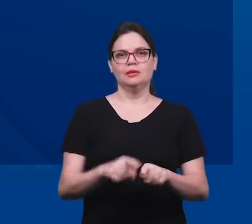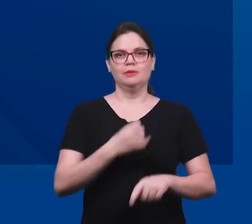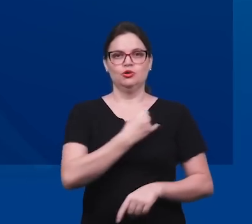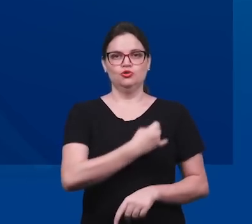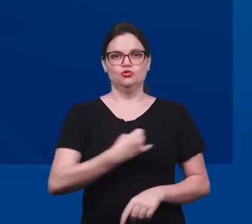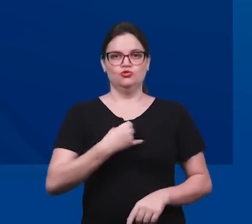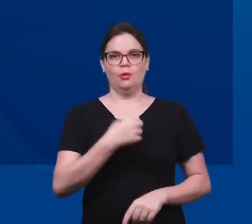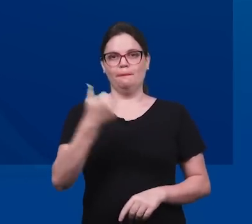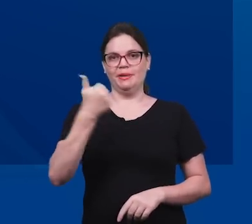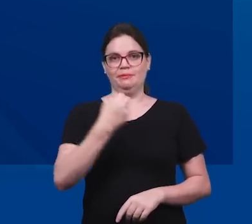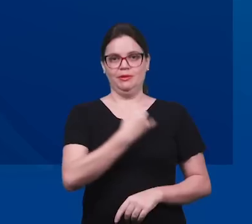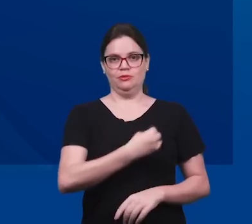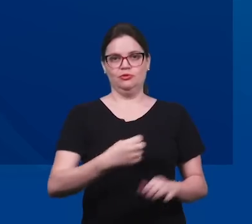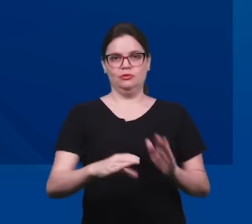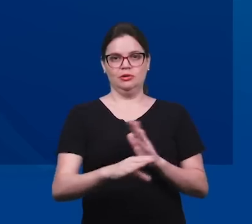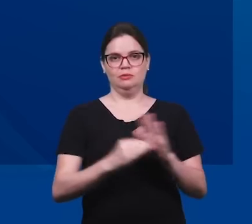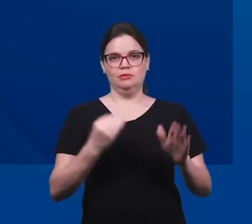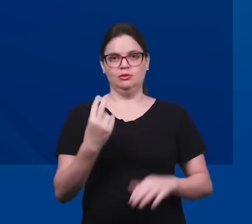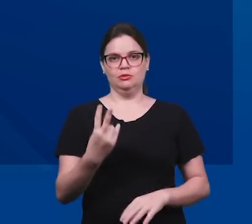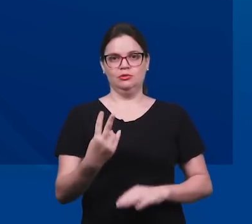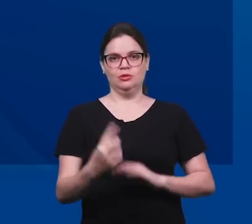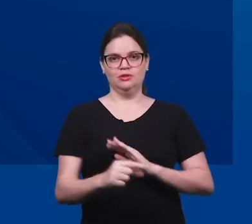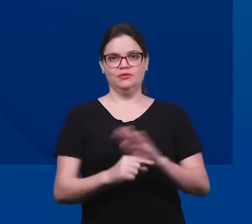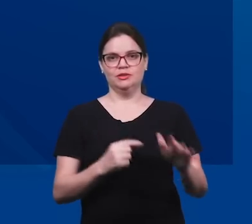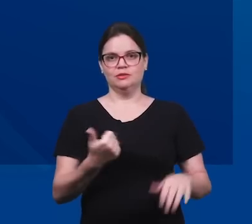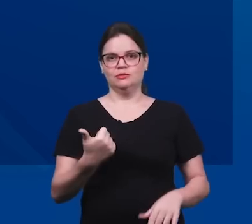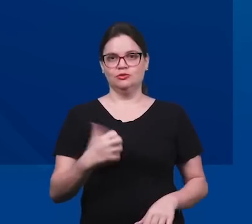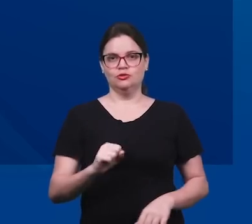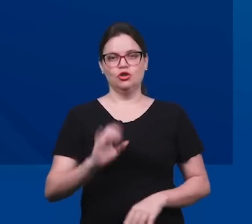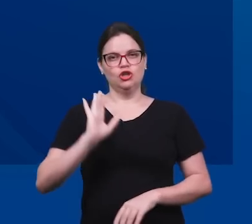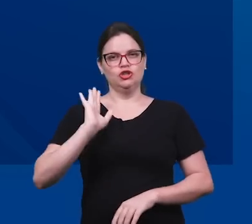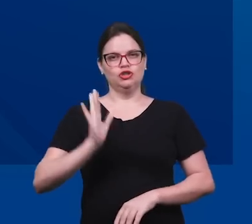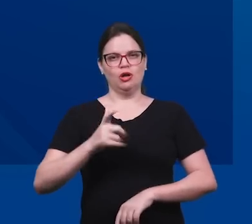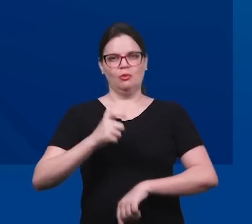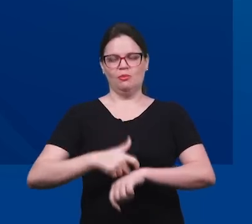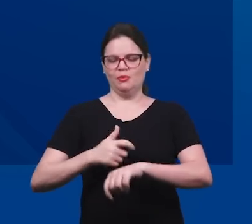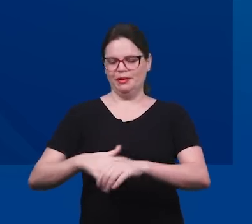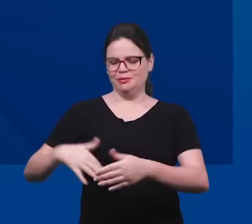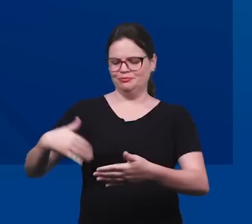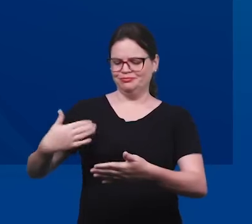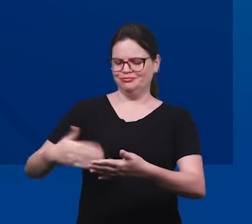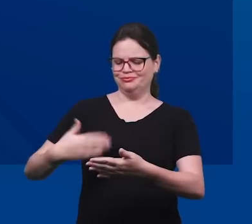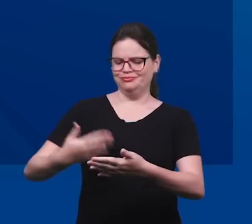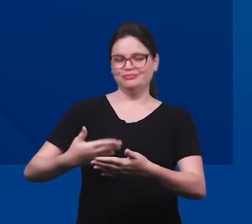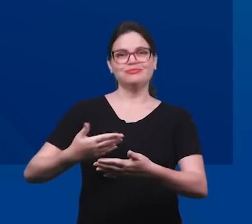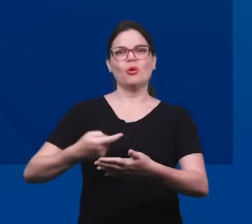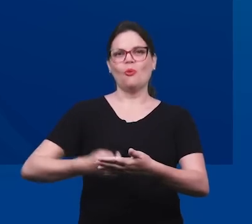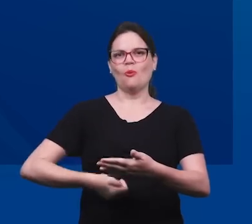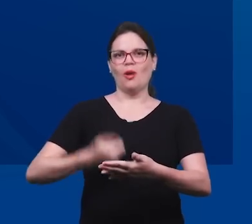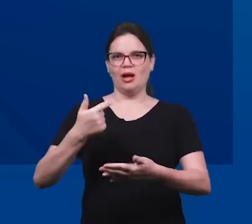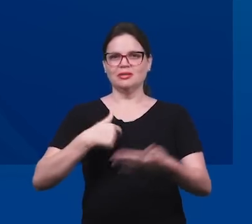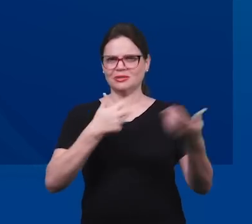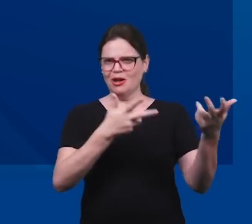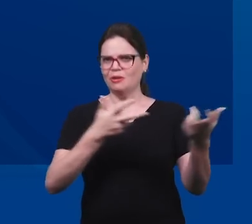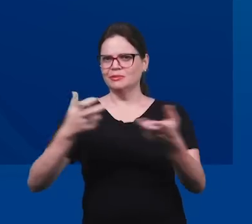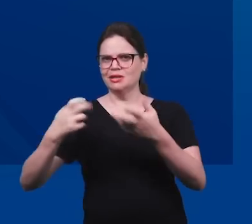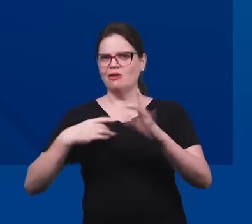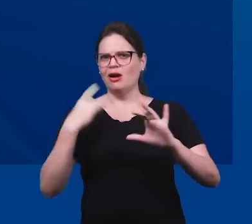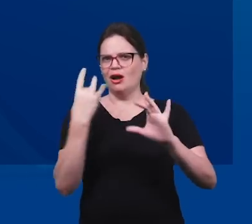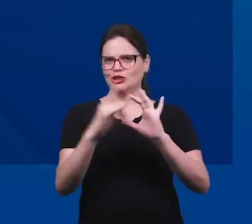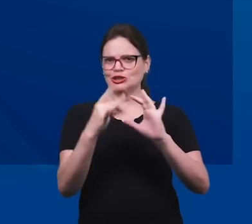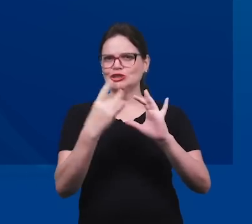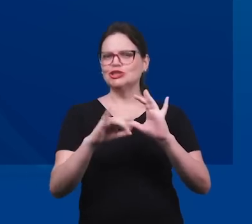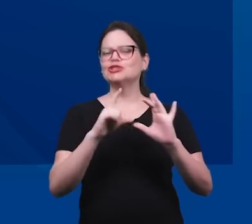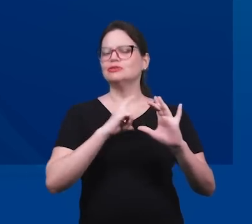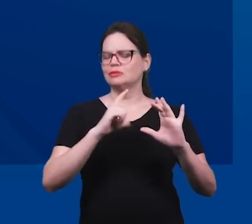verso 18, que diz que já é a última hora, como viste que vem o anticristo, também